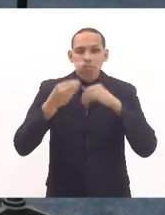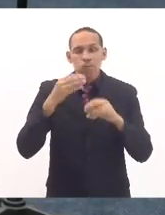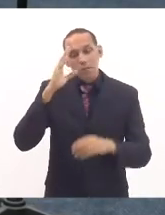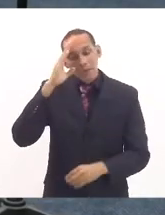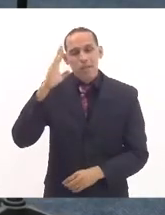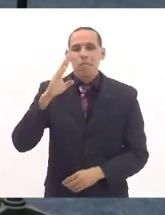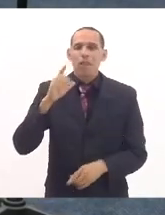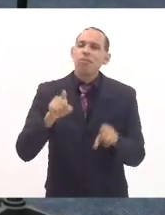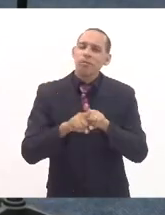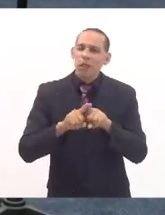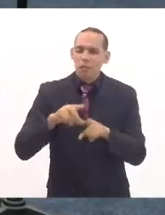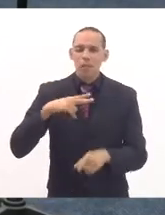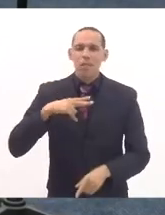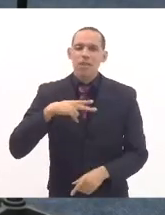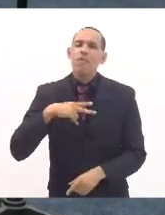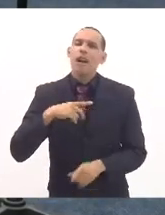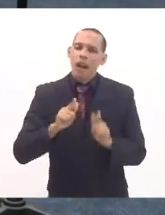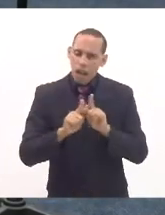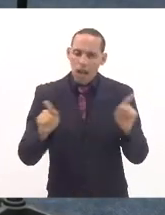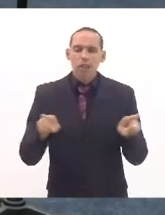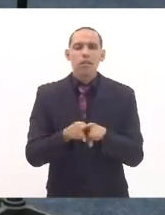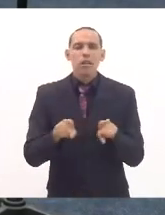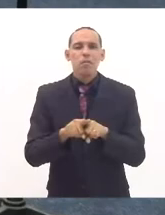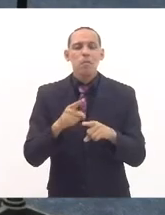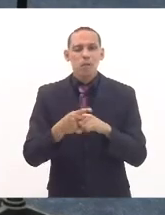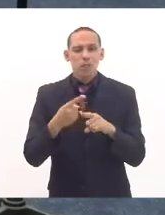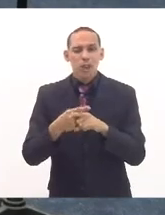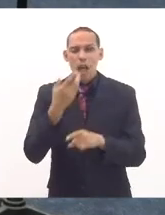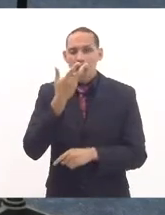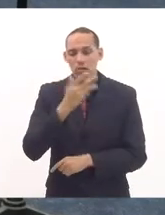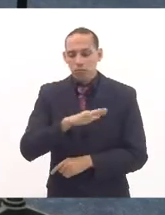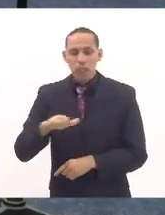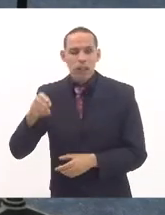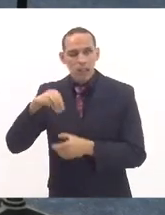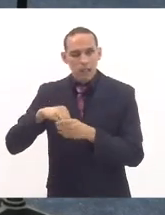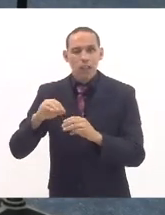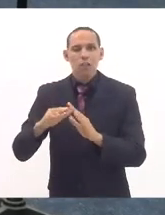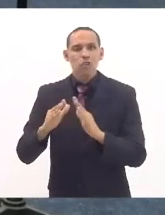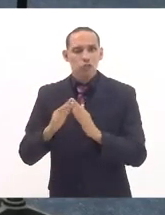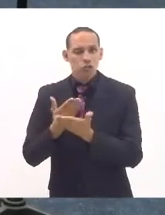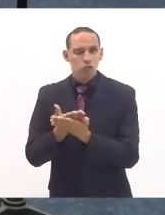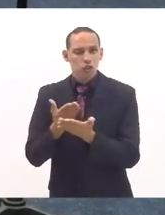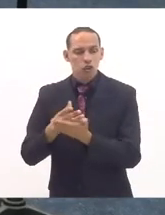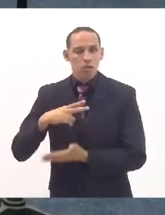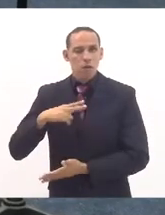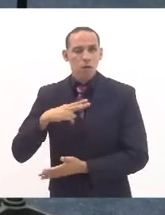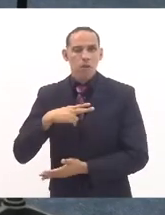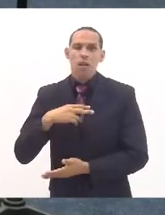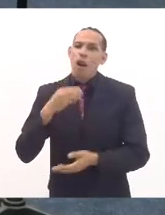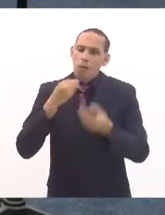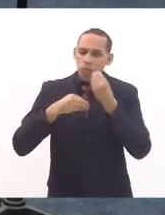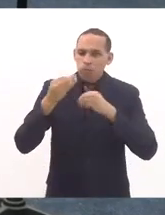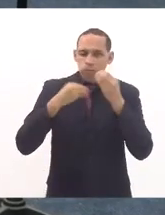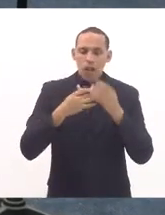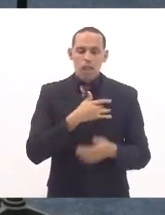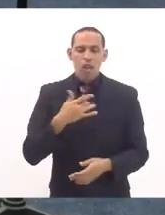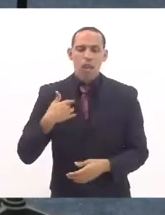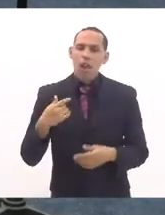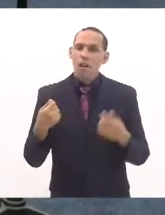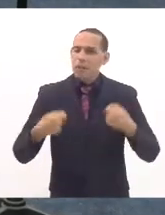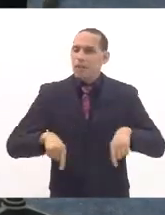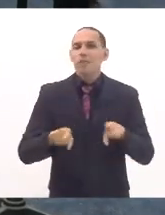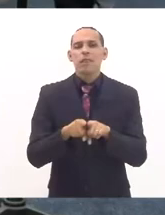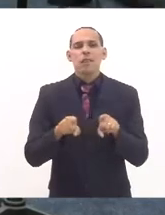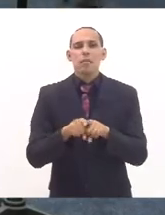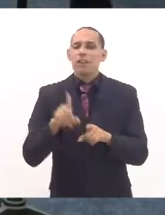grave na escola privada, porque a criança que fica o dia inteiro na escola privada também tem um direito a uma alimentação saudável. E se você não